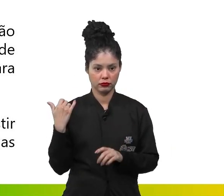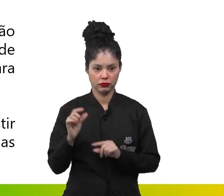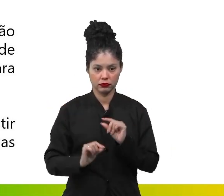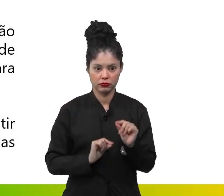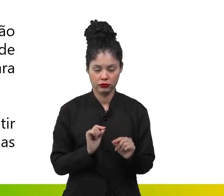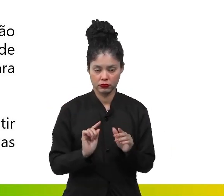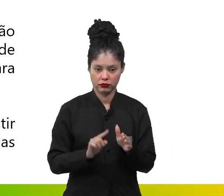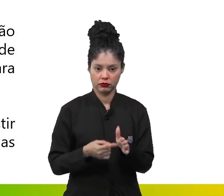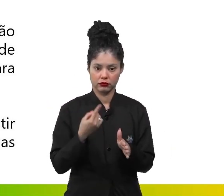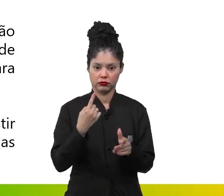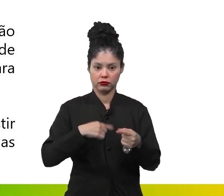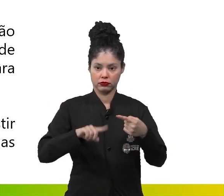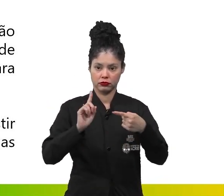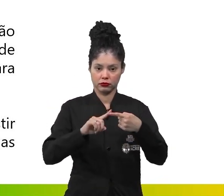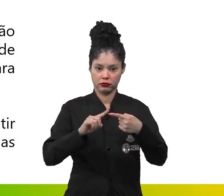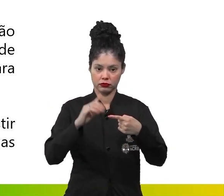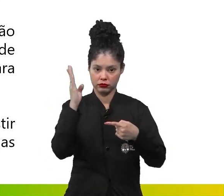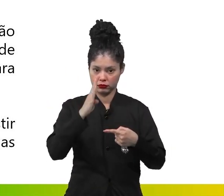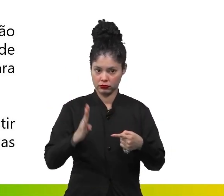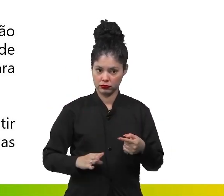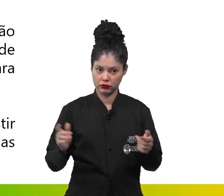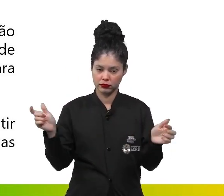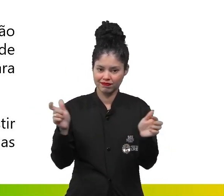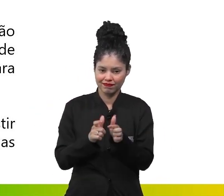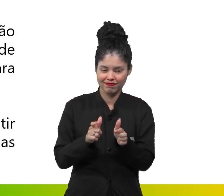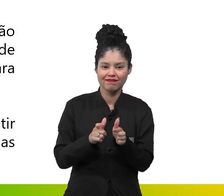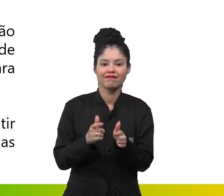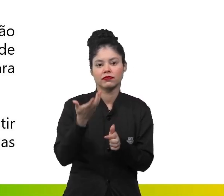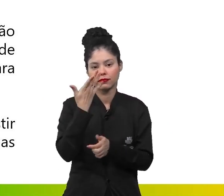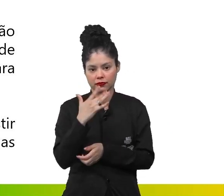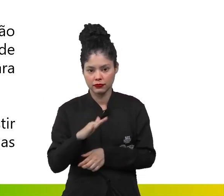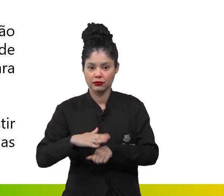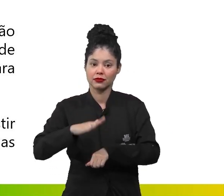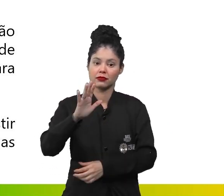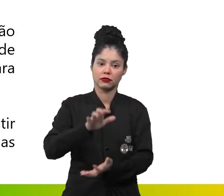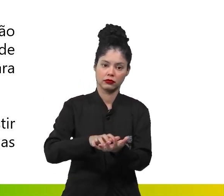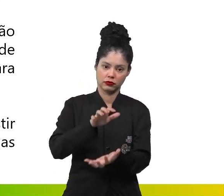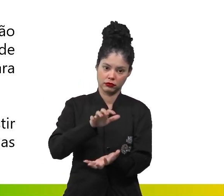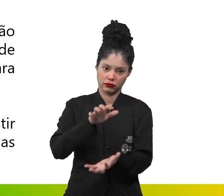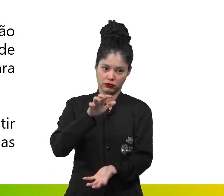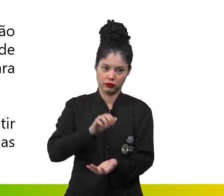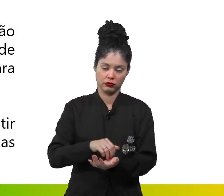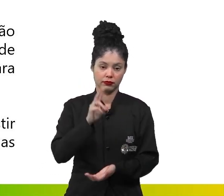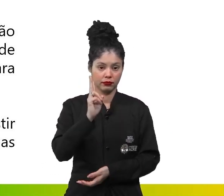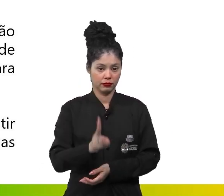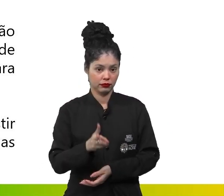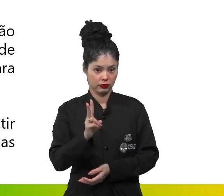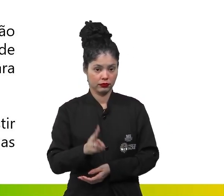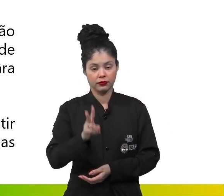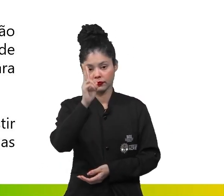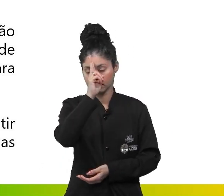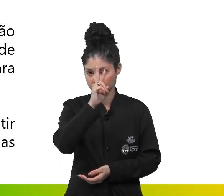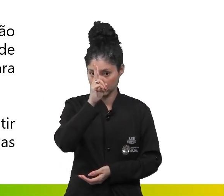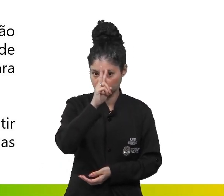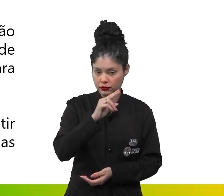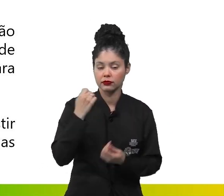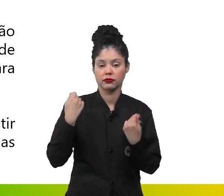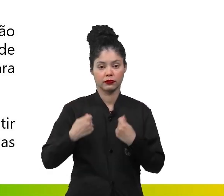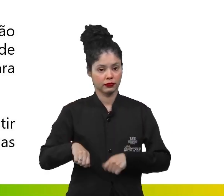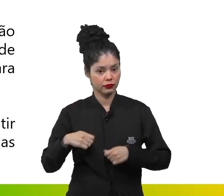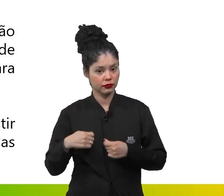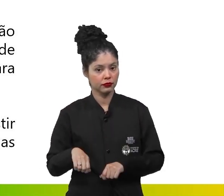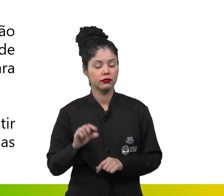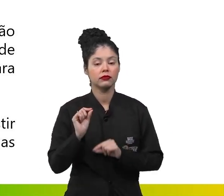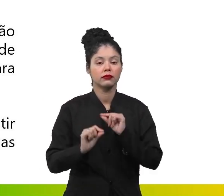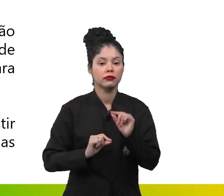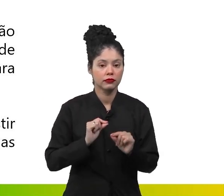Primeiro, pessoal, o Brasil hoje apresenta menos crianças e mais idosos, tá? Sempre é necessário